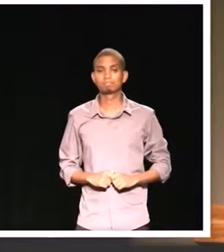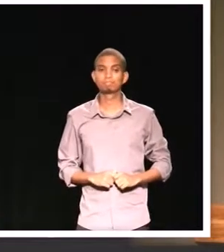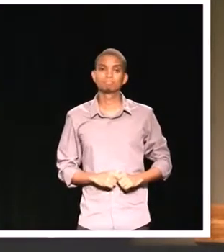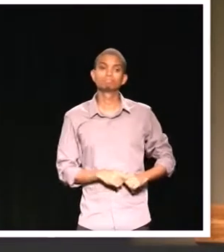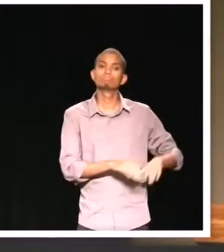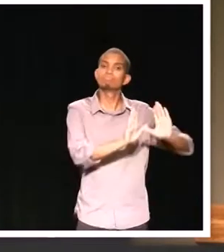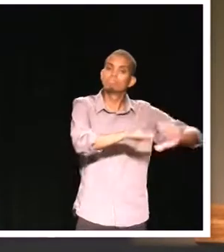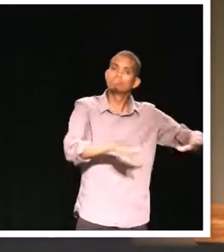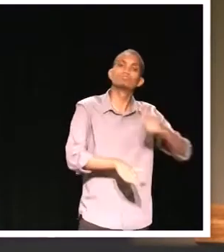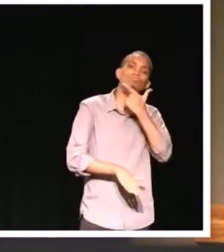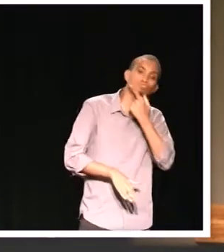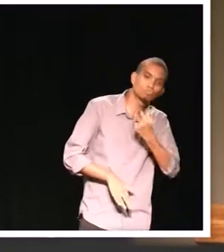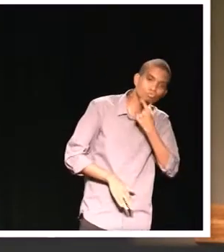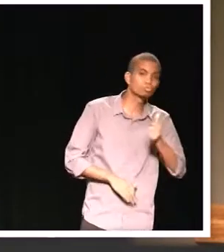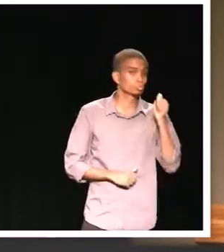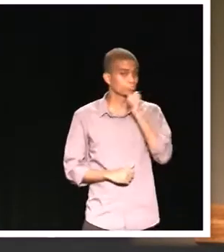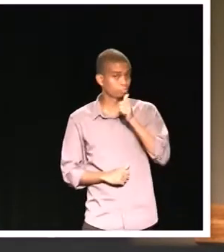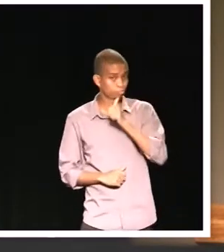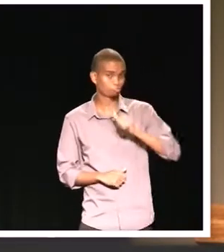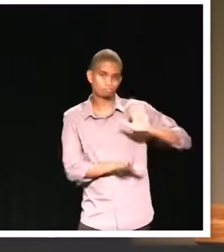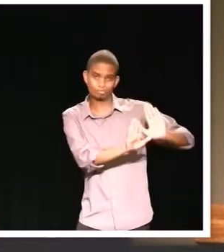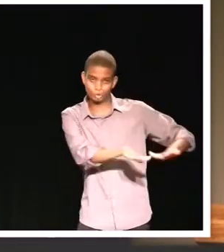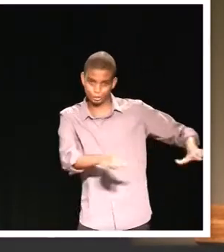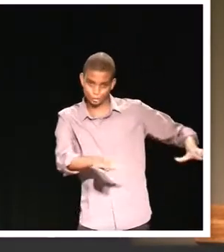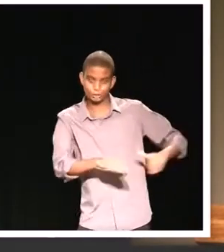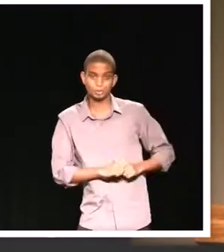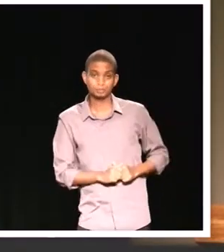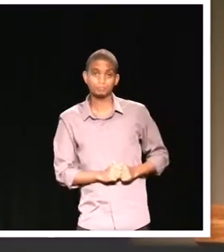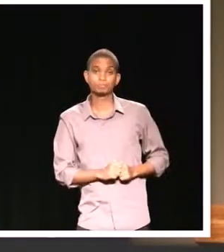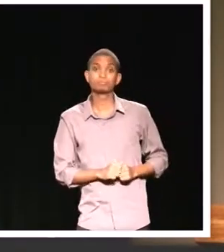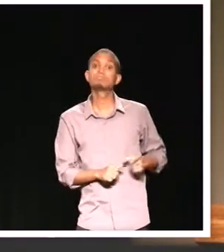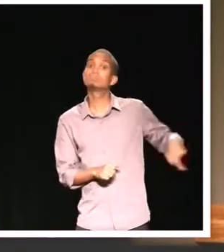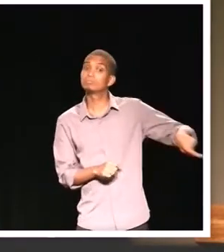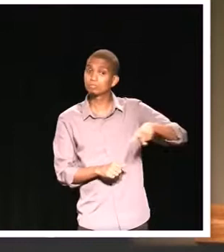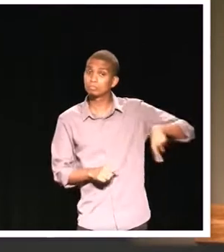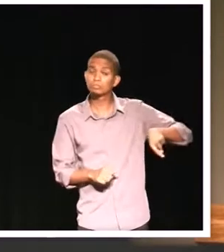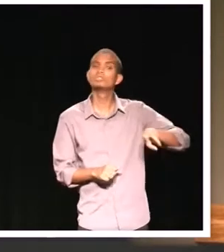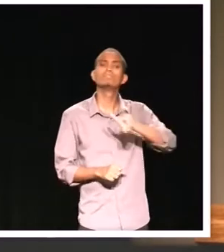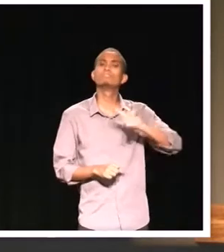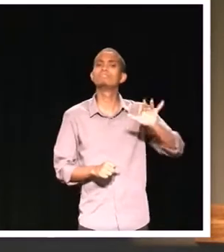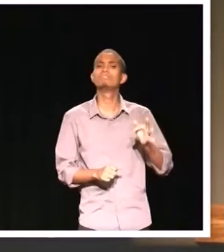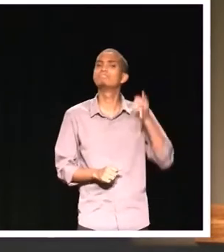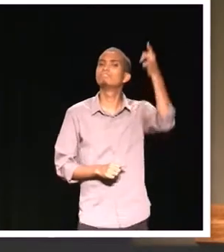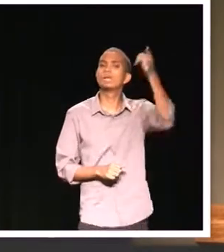os meninos e as meninas que vão ter,